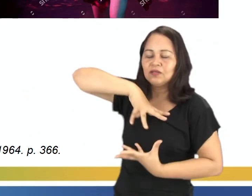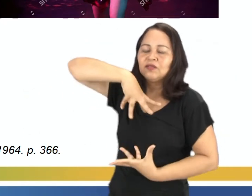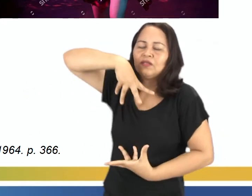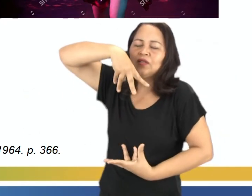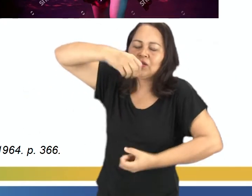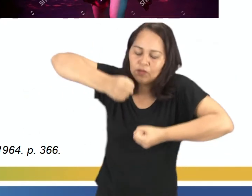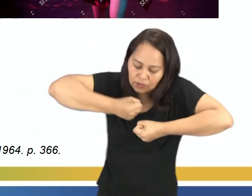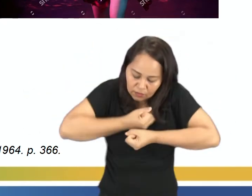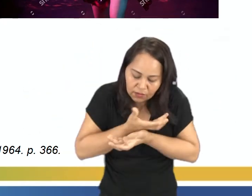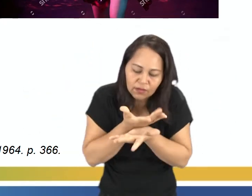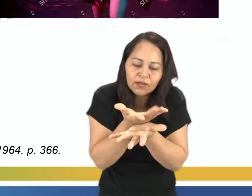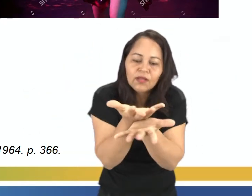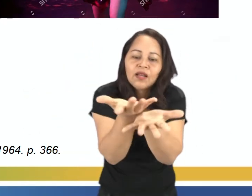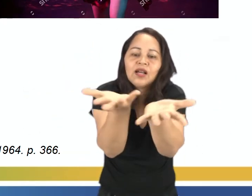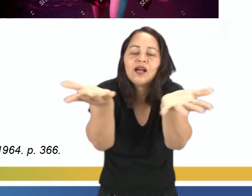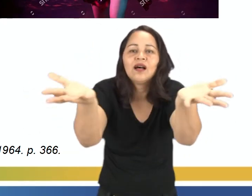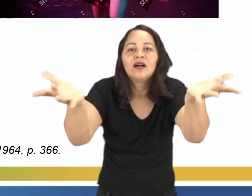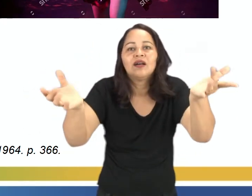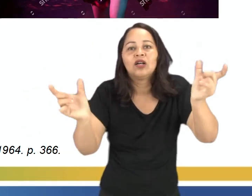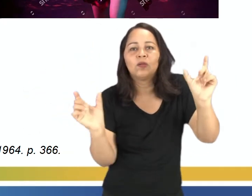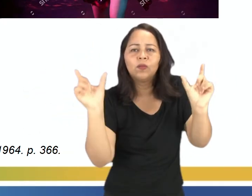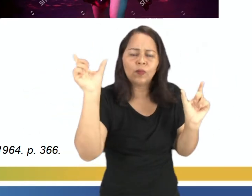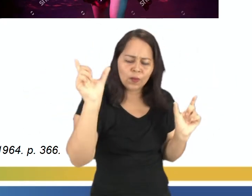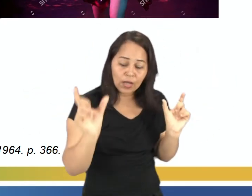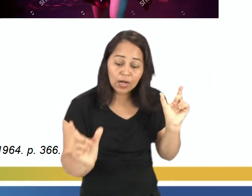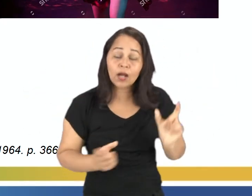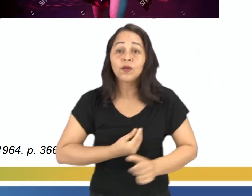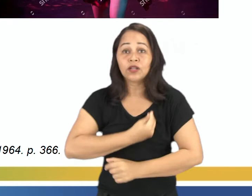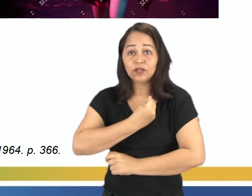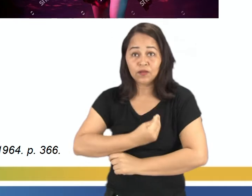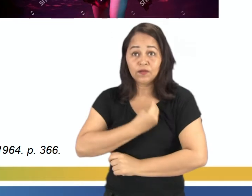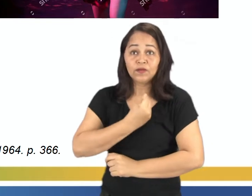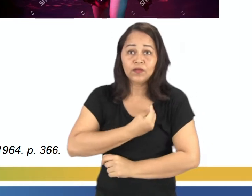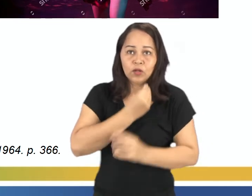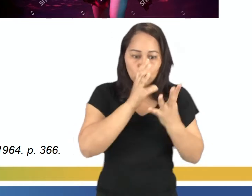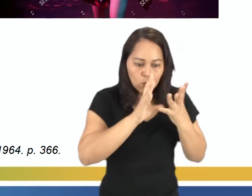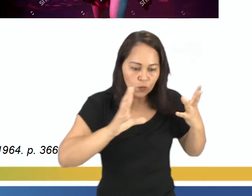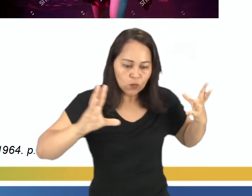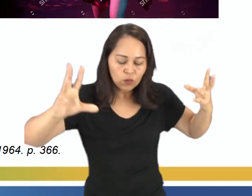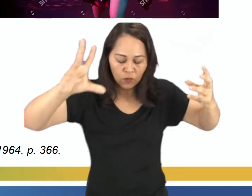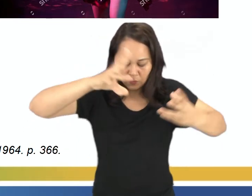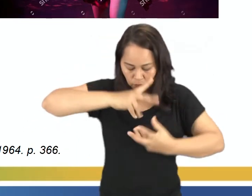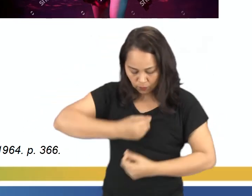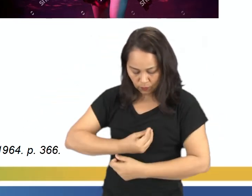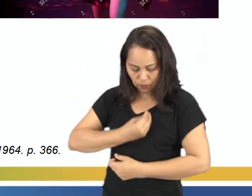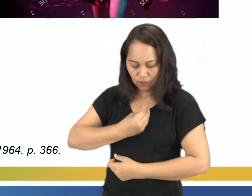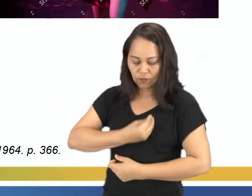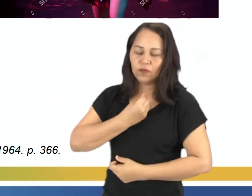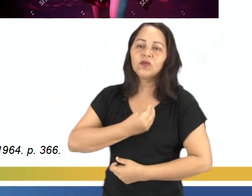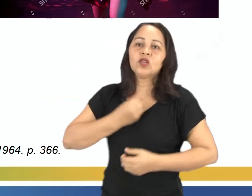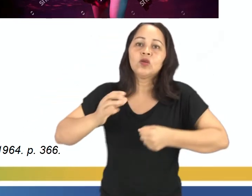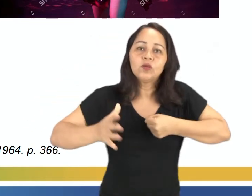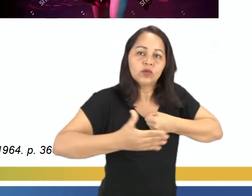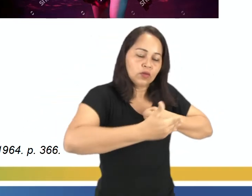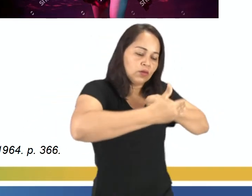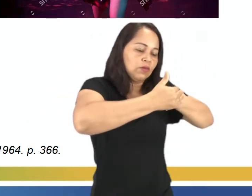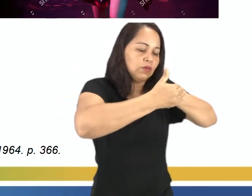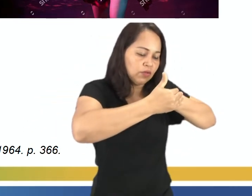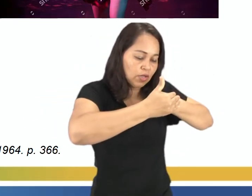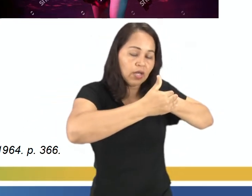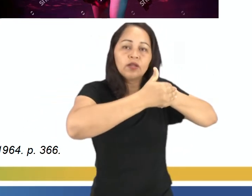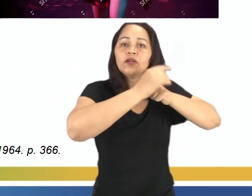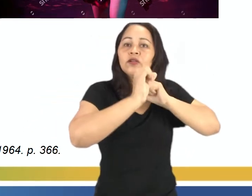descrever suas mais divinas parábolas, sem fugir à forma do ser, por Sobre o Mistério das